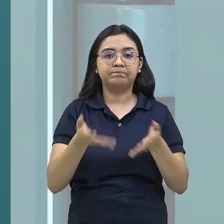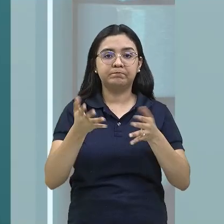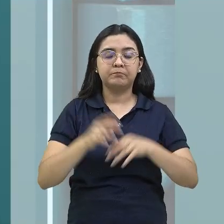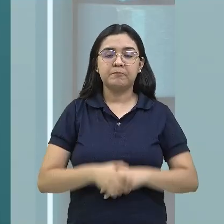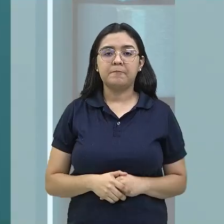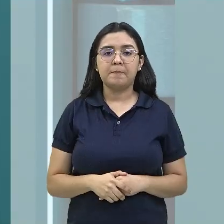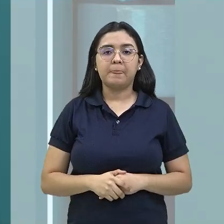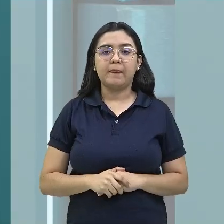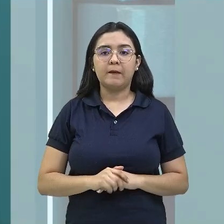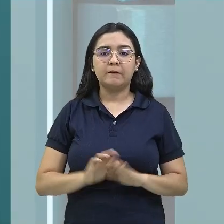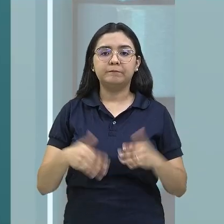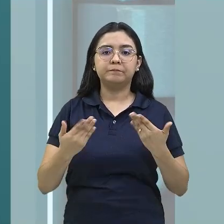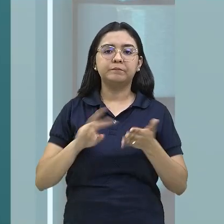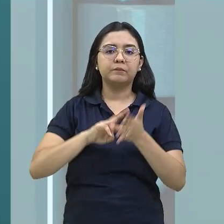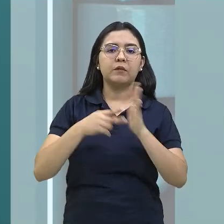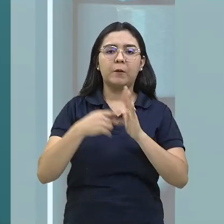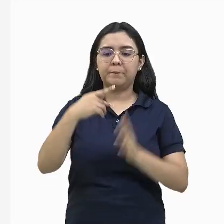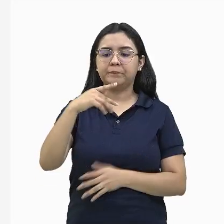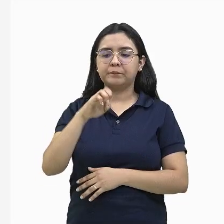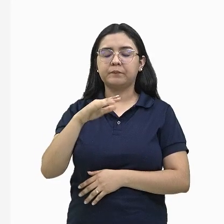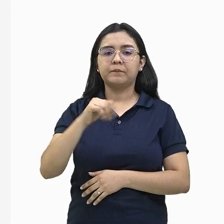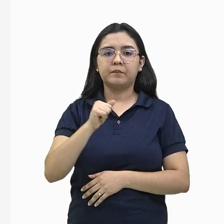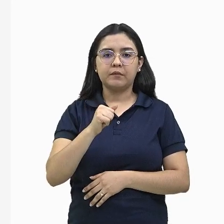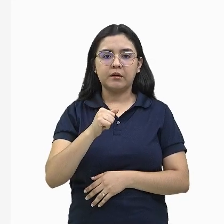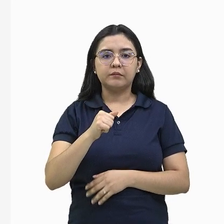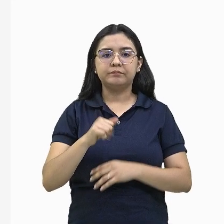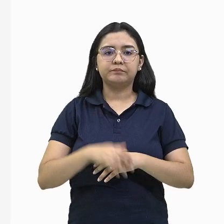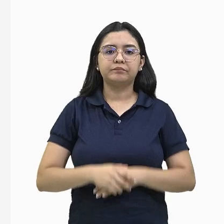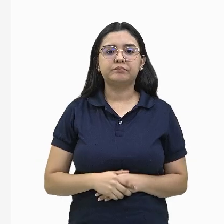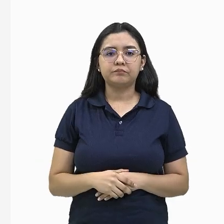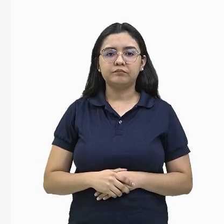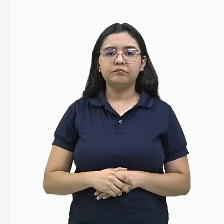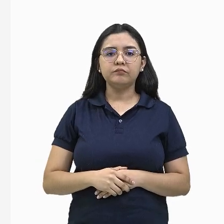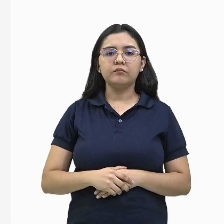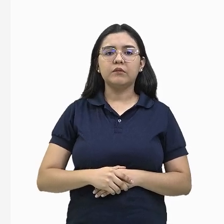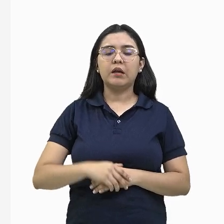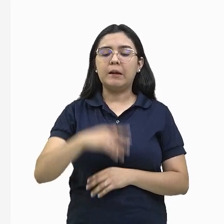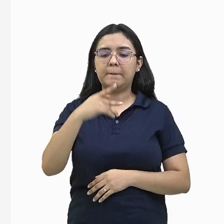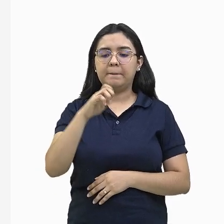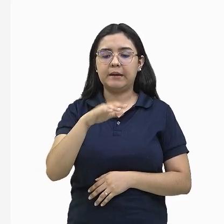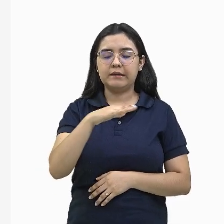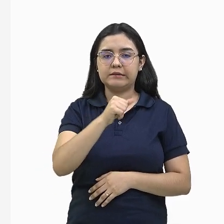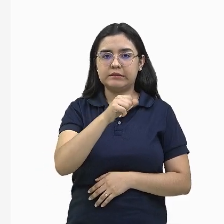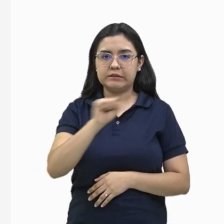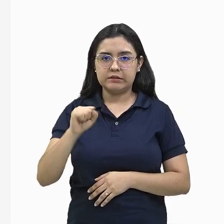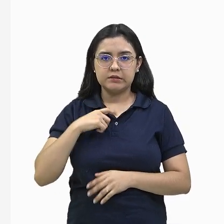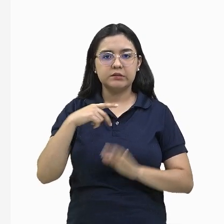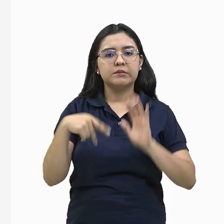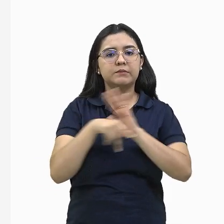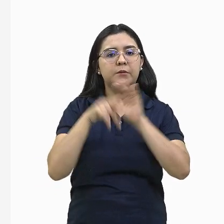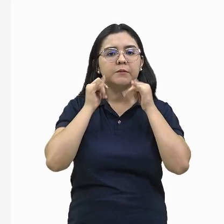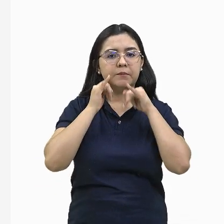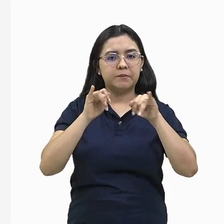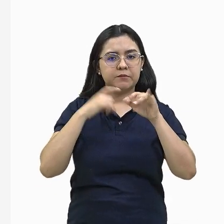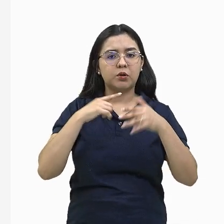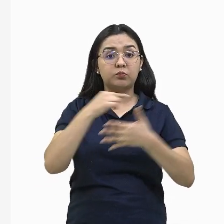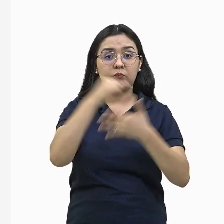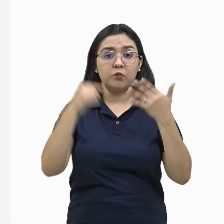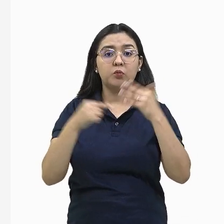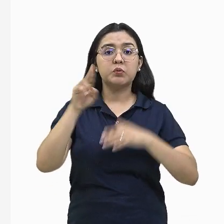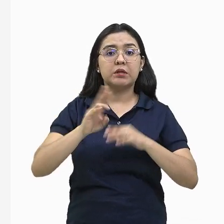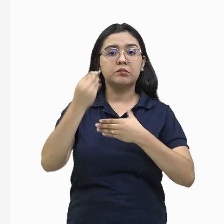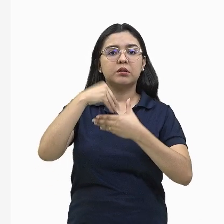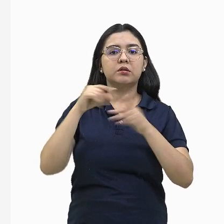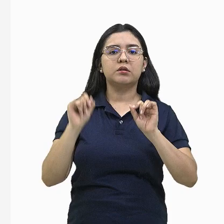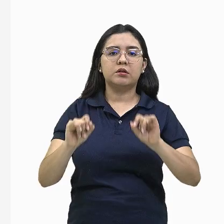Ok? E o que é uma peça publicitária? A peça publicitária, gente, exatamente são elementos diversos que são utilizados